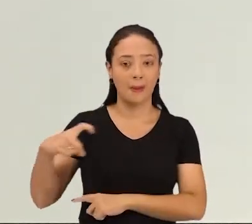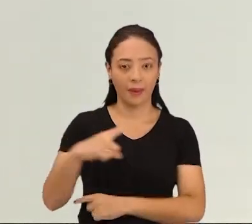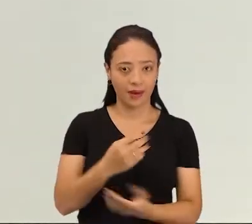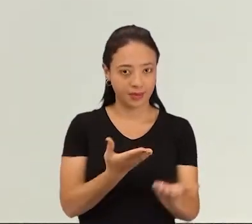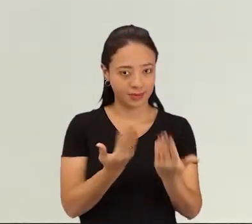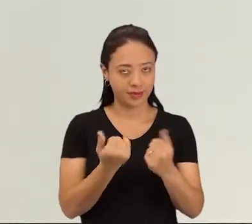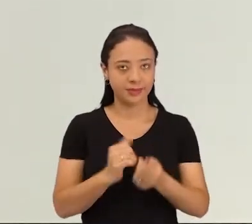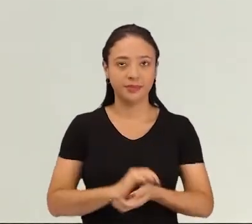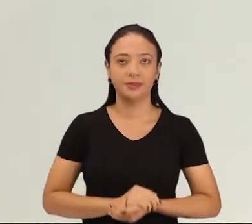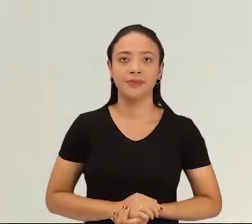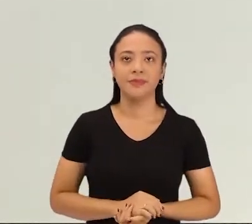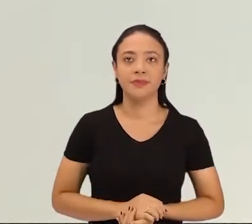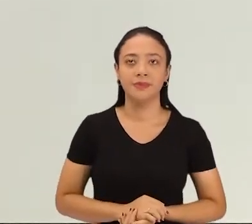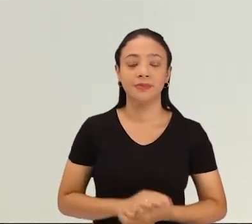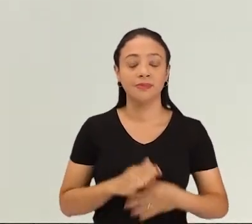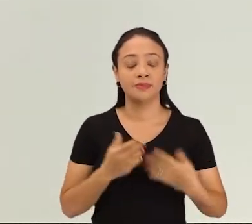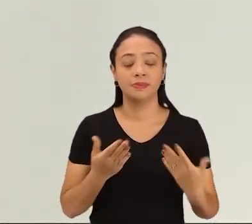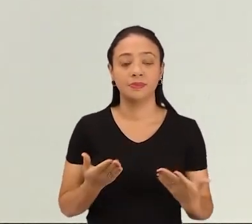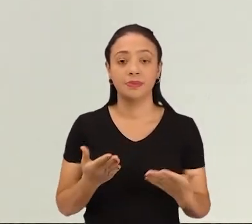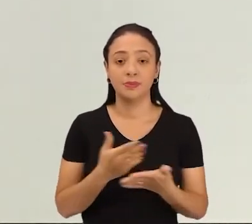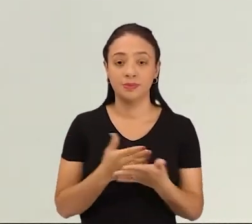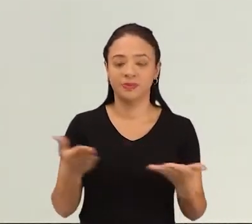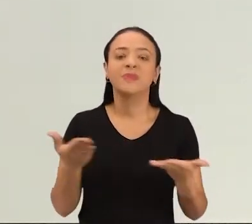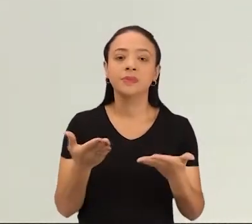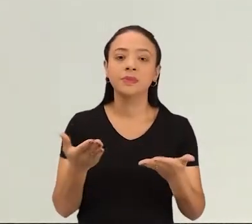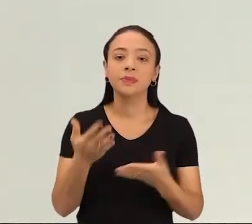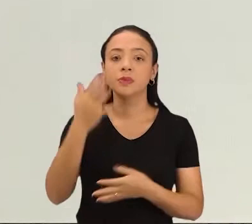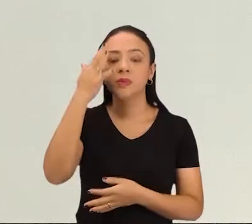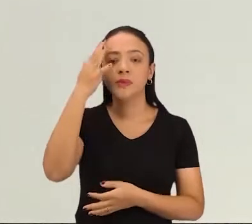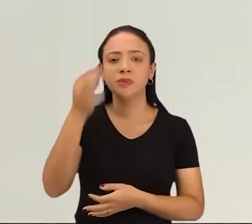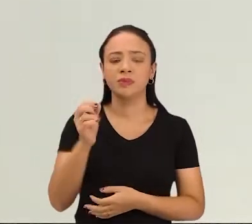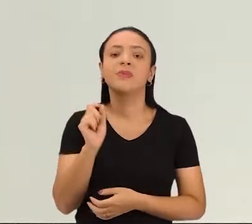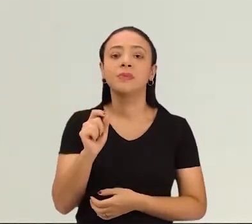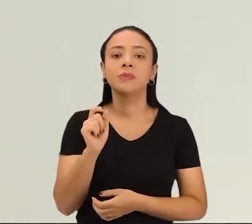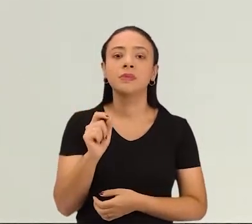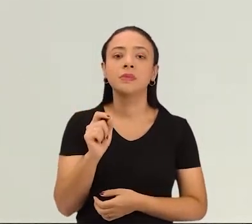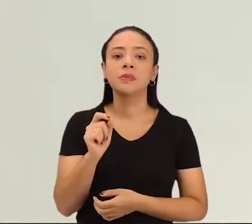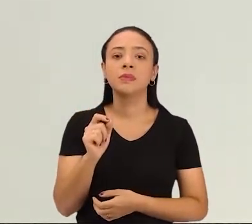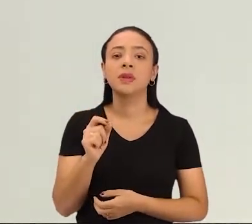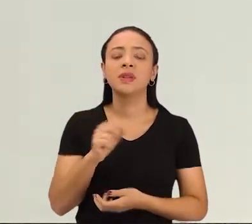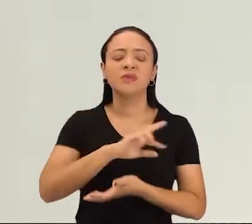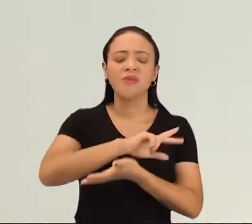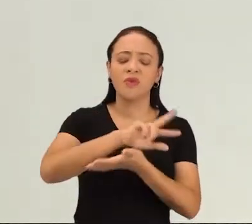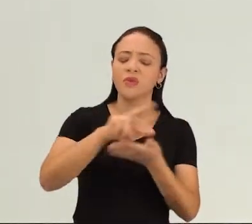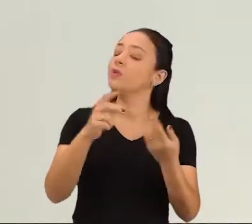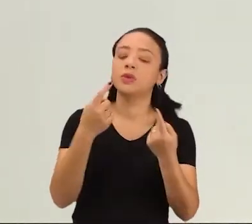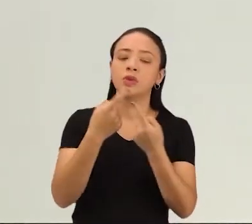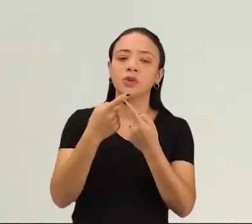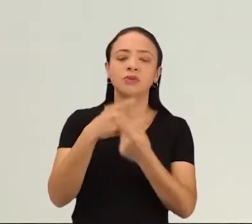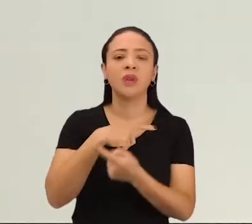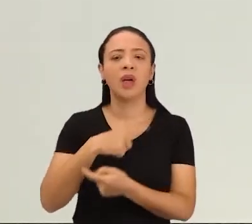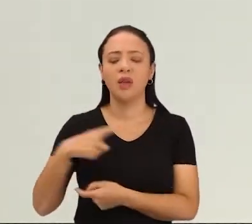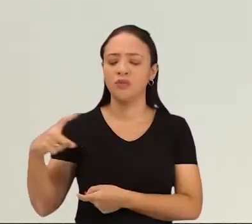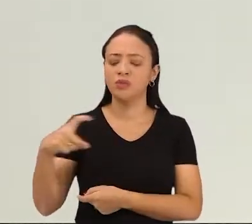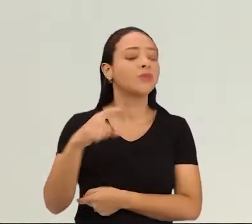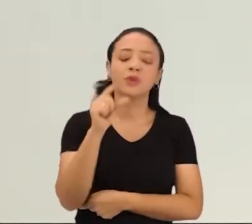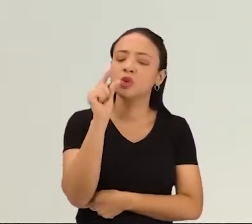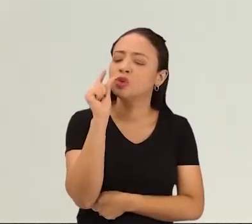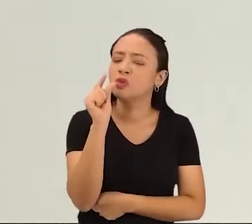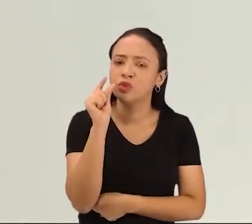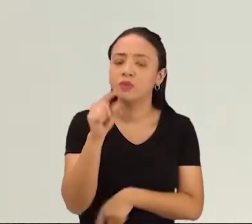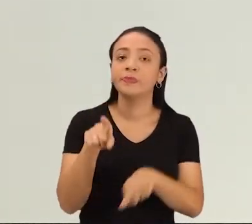lá? Então, para começar, vamos entender um pouquinho sobre a diversidade dos micro-organismos. Qual que é